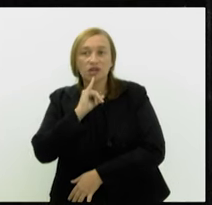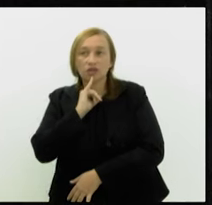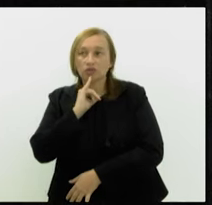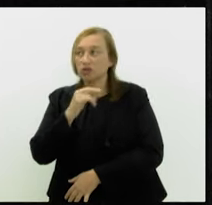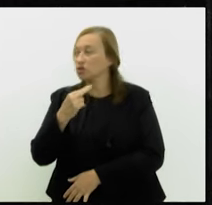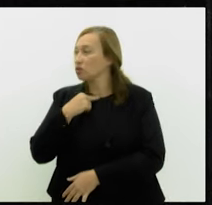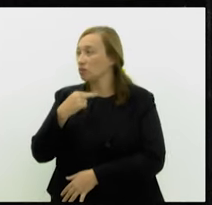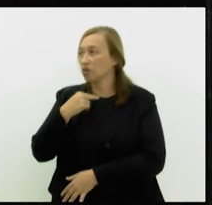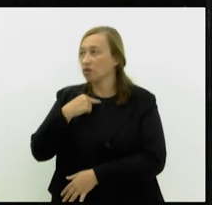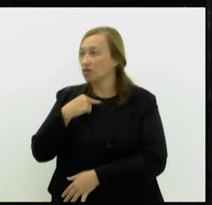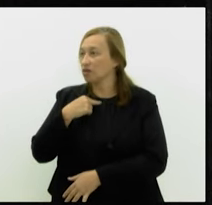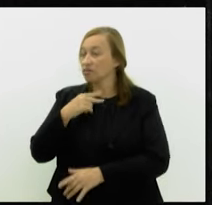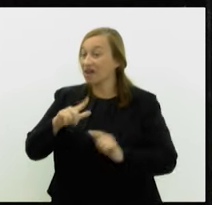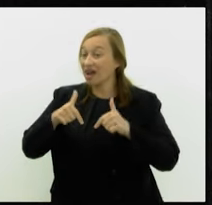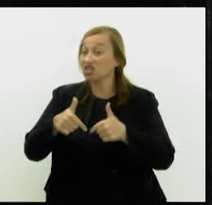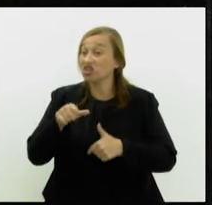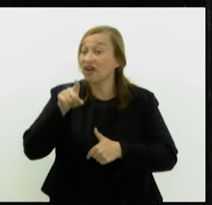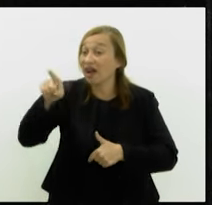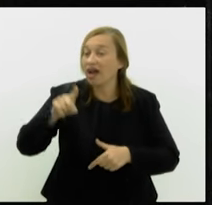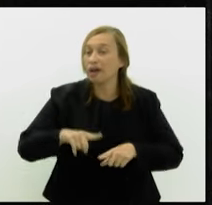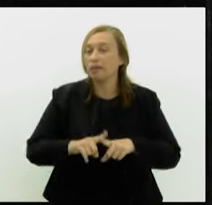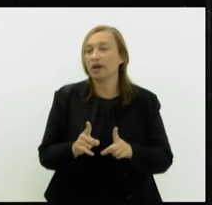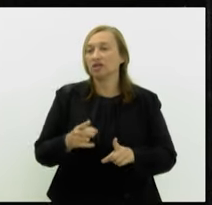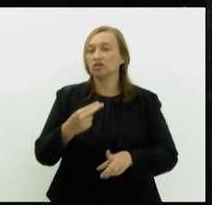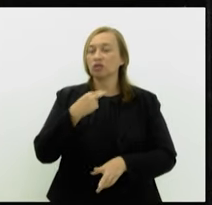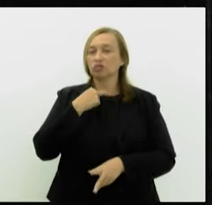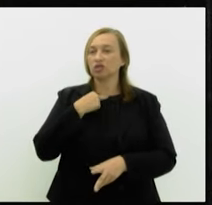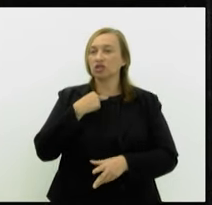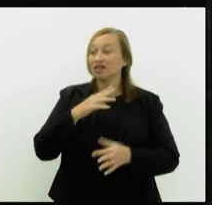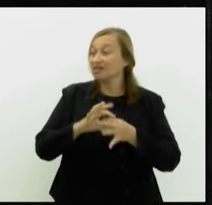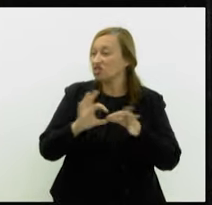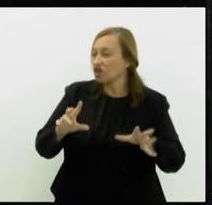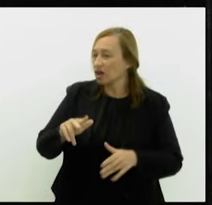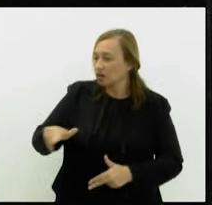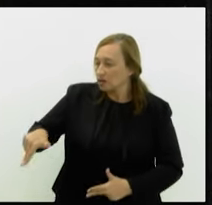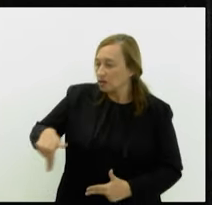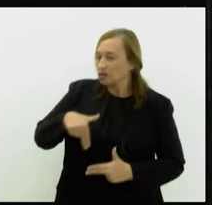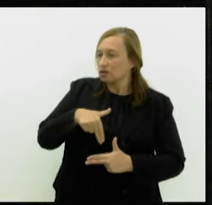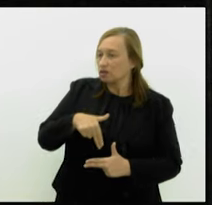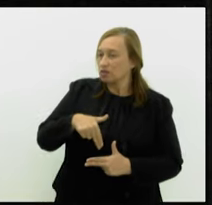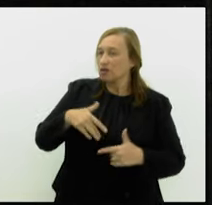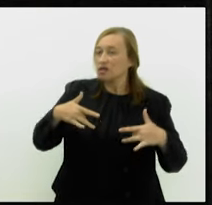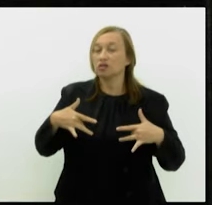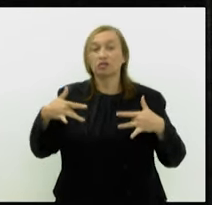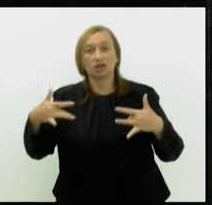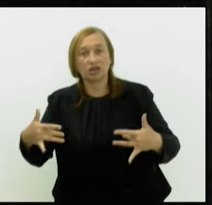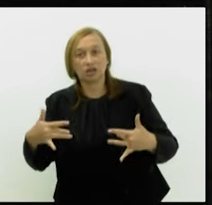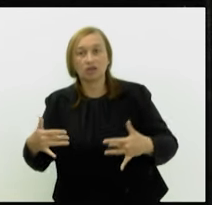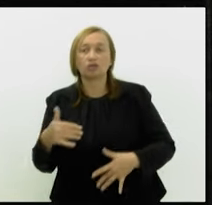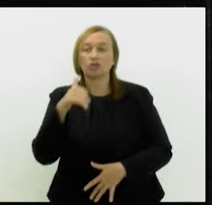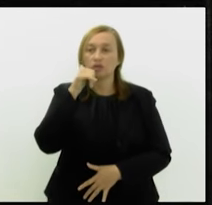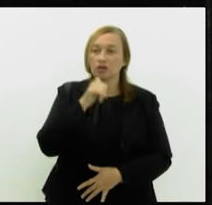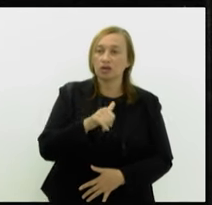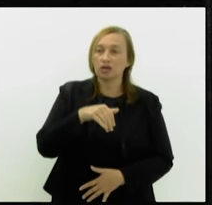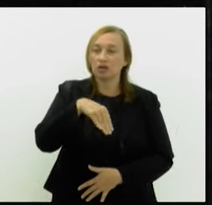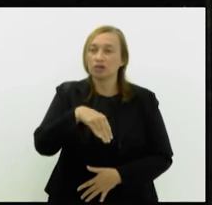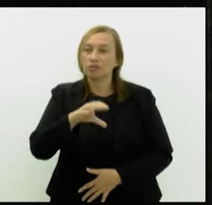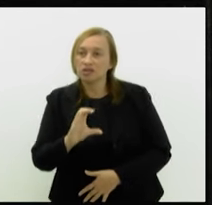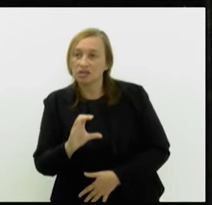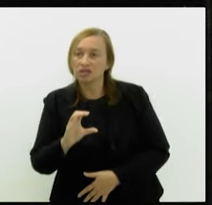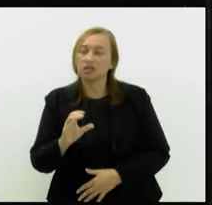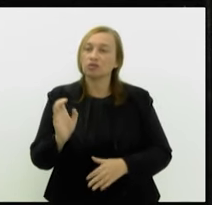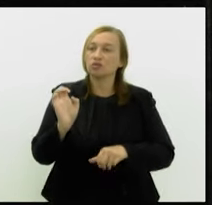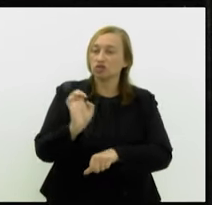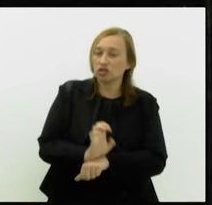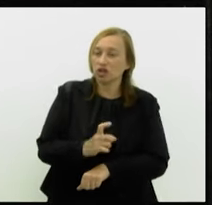atuar nessa situação, mas não poderia deixar de usar esse espaço da tribuna para me solidarizar com as mulheres MCs do nosso